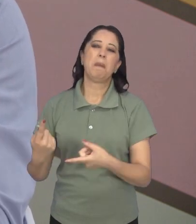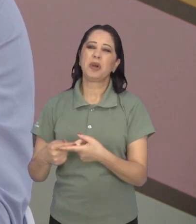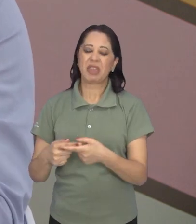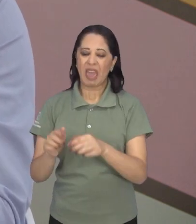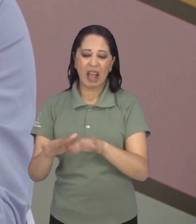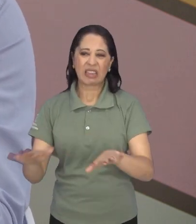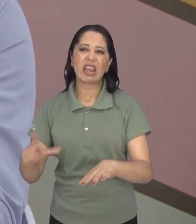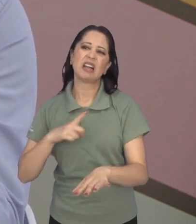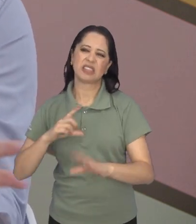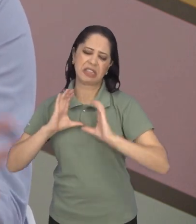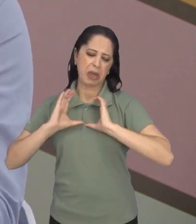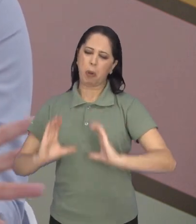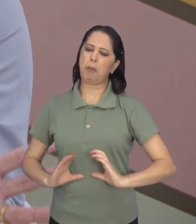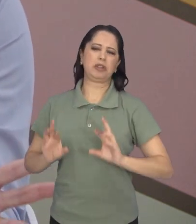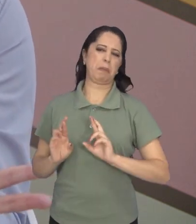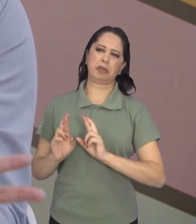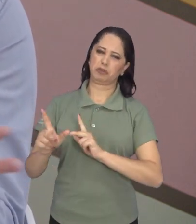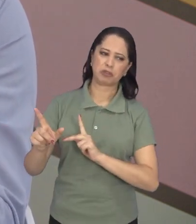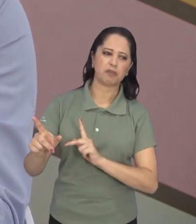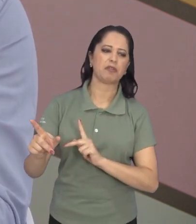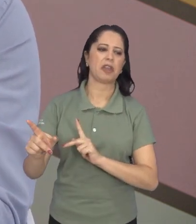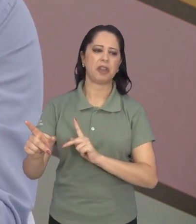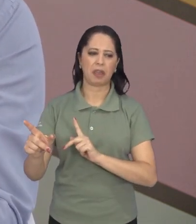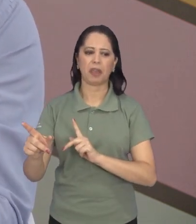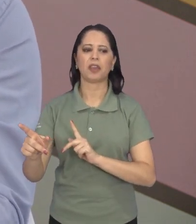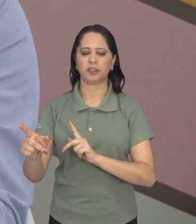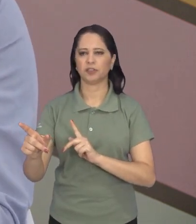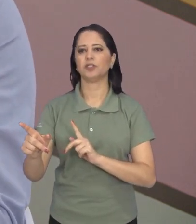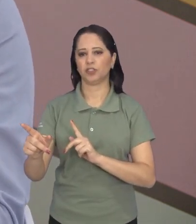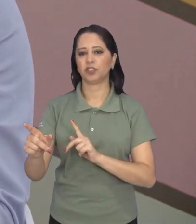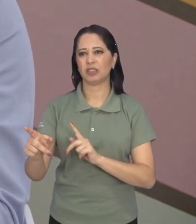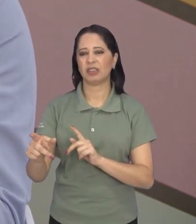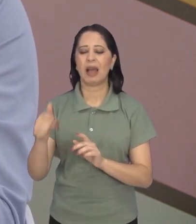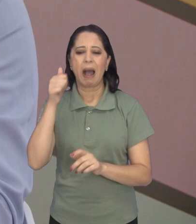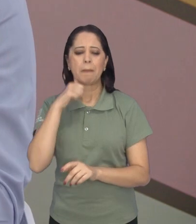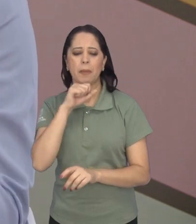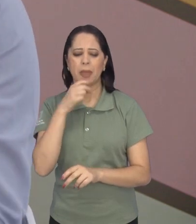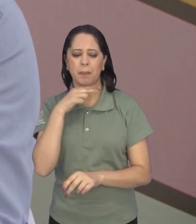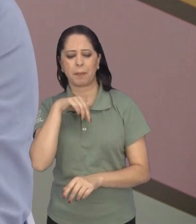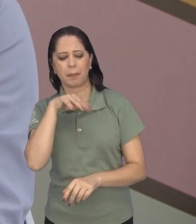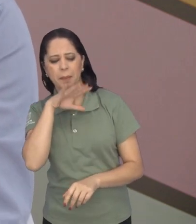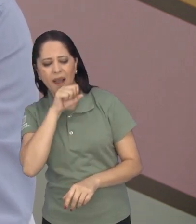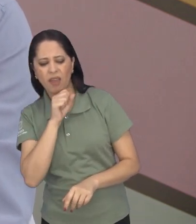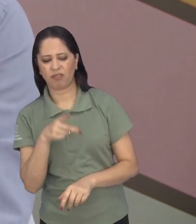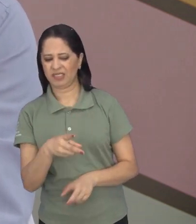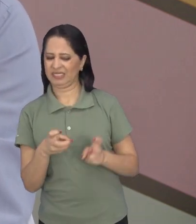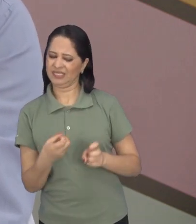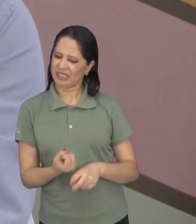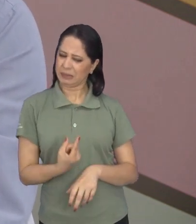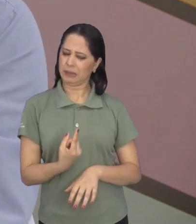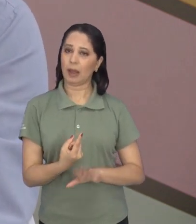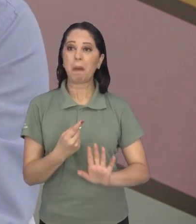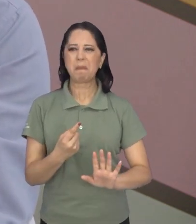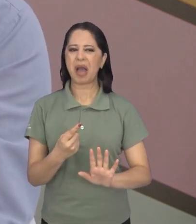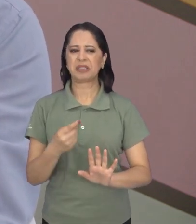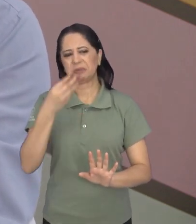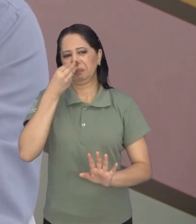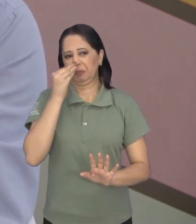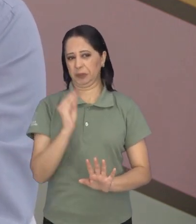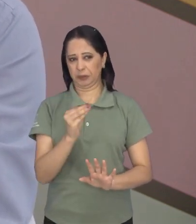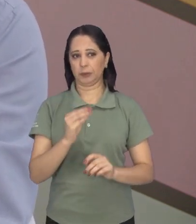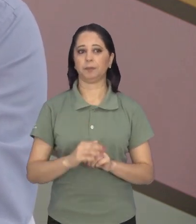firmado. Que no começo a criança tem um comportamento diferente, Entendi. o pai e a mãe podem achar, mas não se importam tanto. E